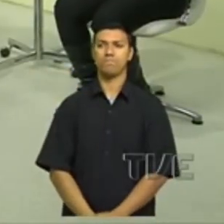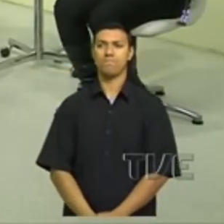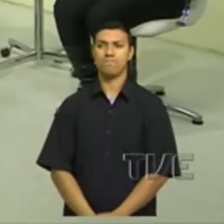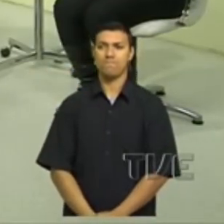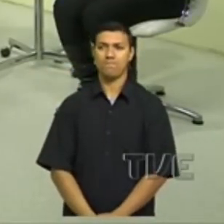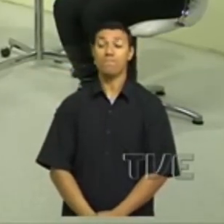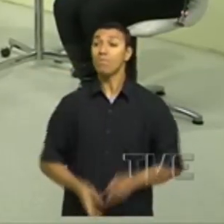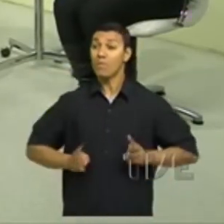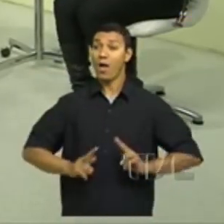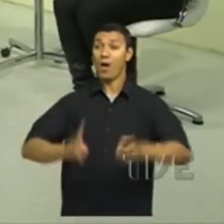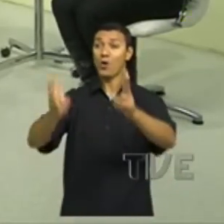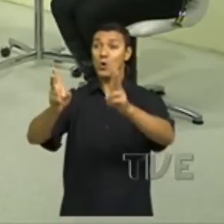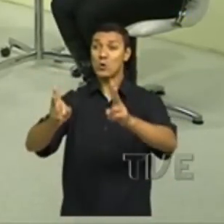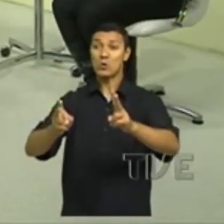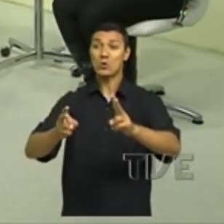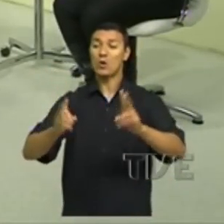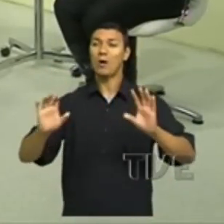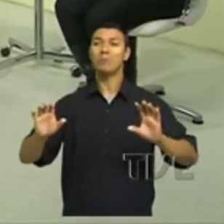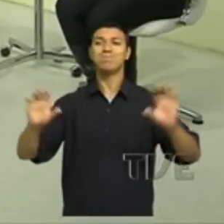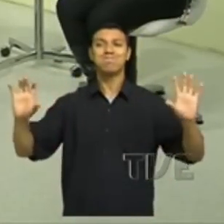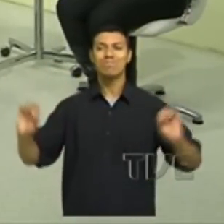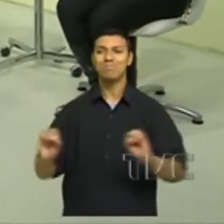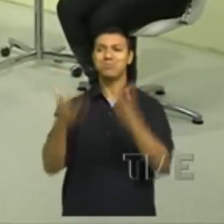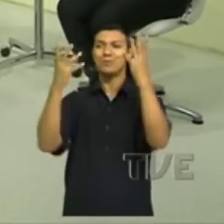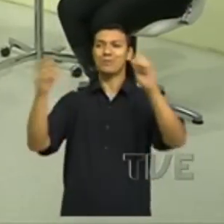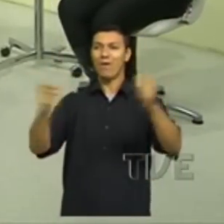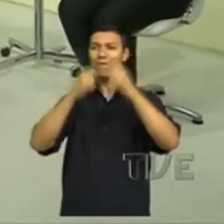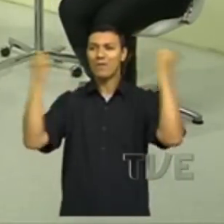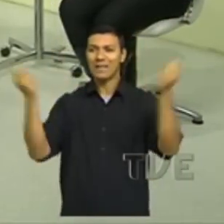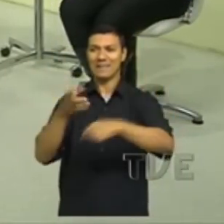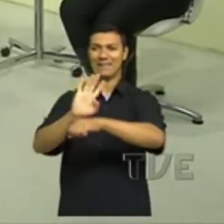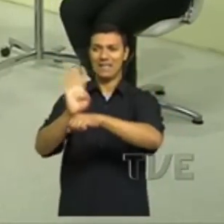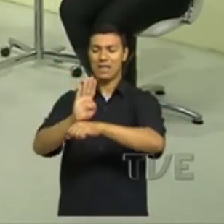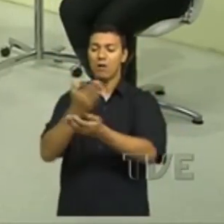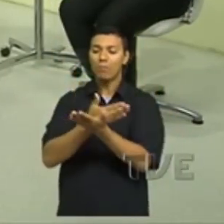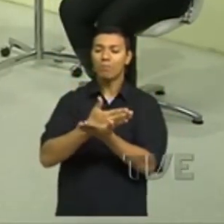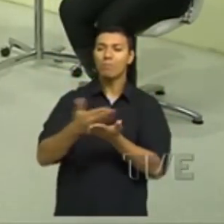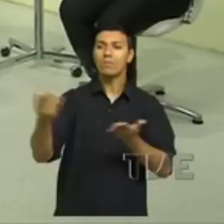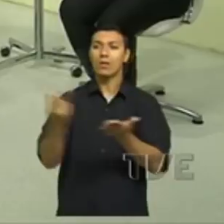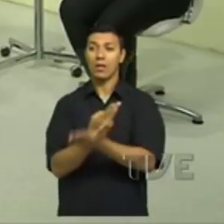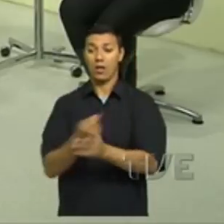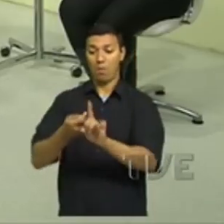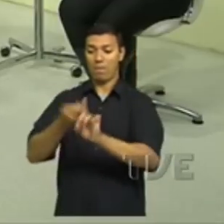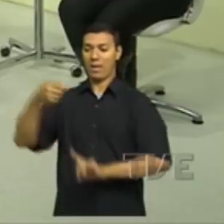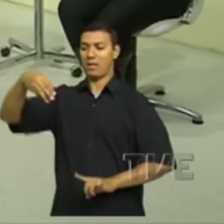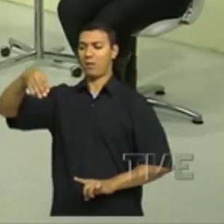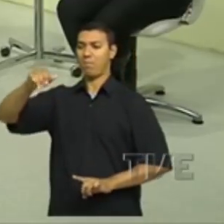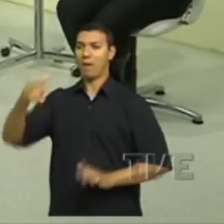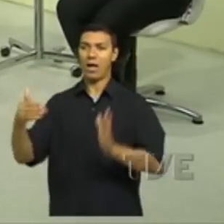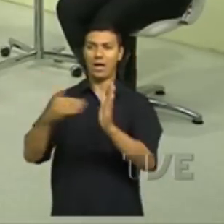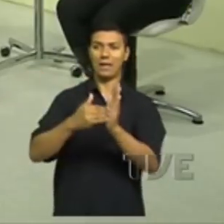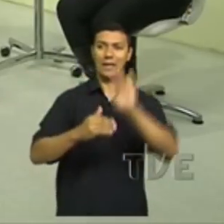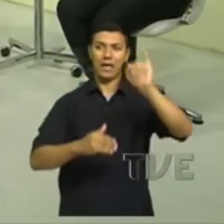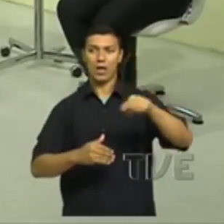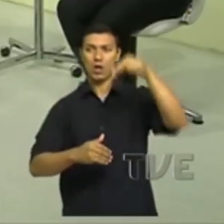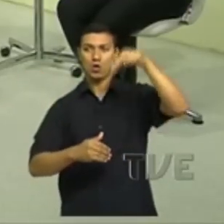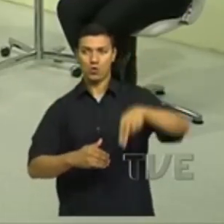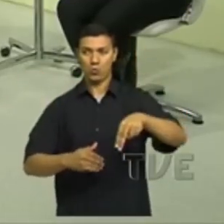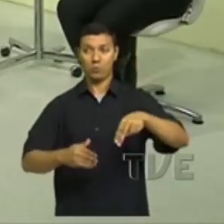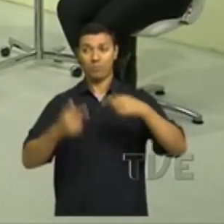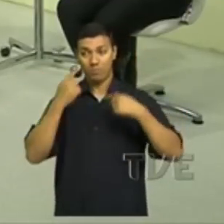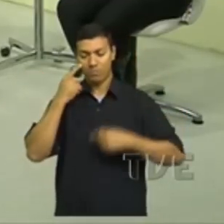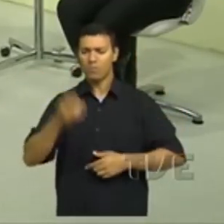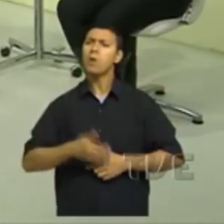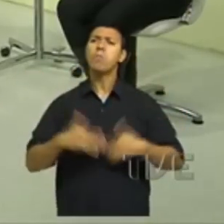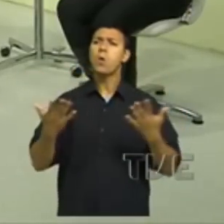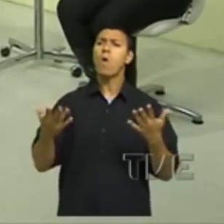Seguimos falando sobre o Festival de Cinema Acessível que ocorre entre maio e junho aqui em Porto Alegre. Sidney, quais são os títulos, quais os filmes que vão ser